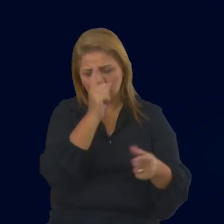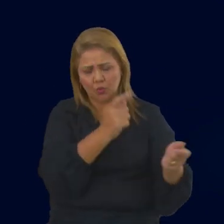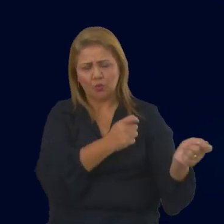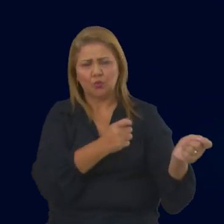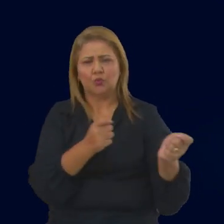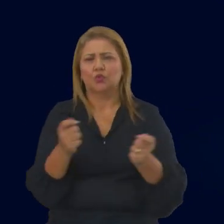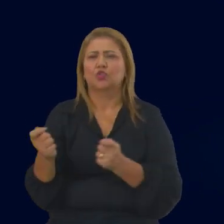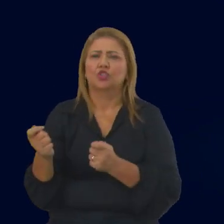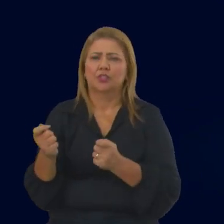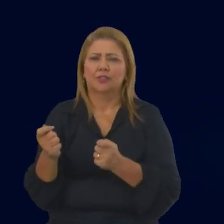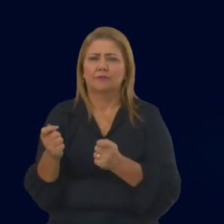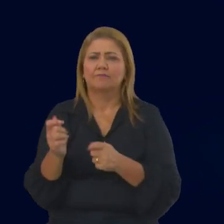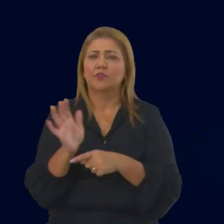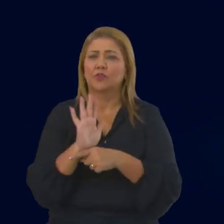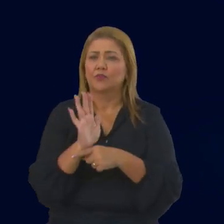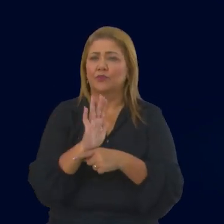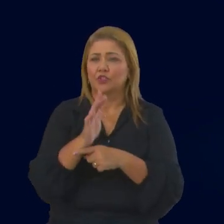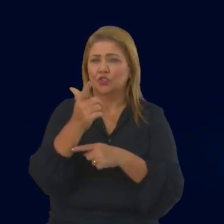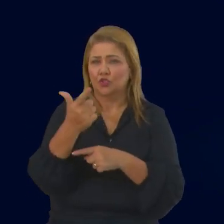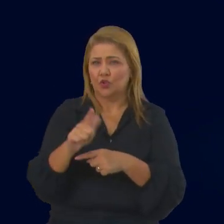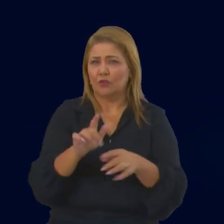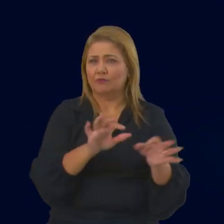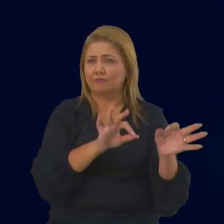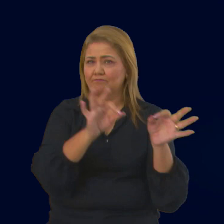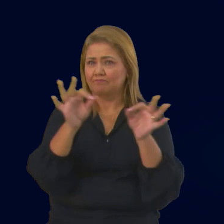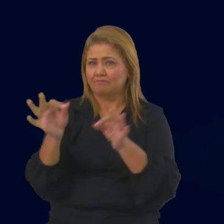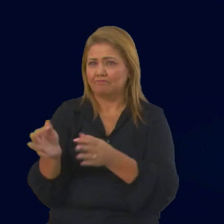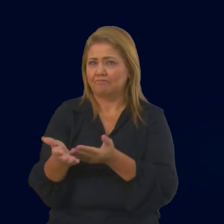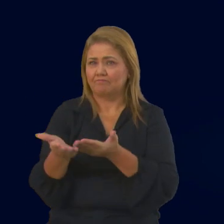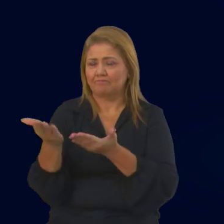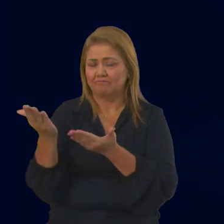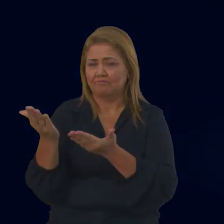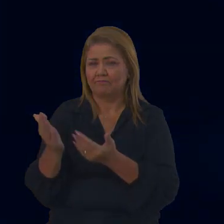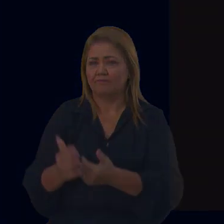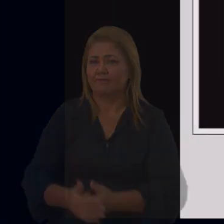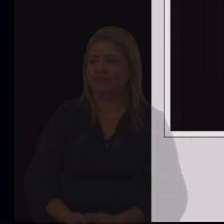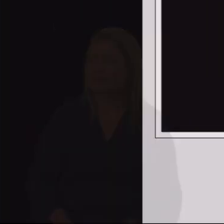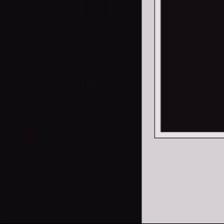E mais um vídeo aqui para vocês observarem.